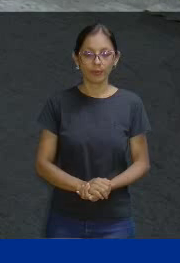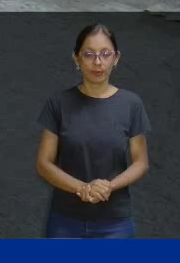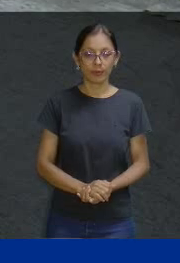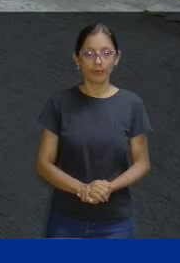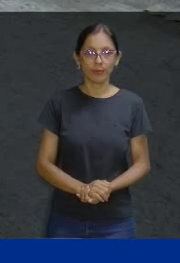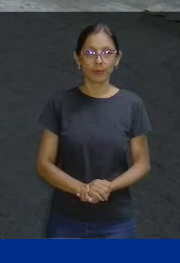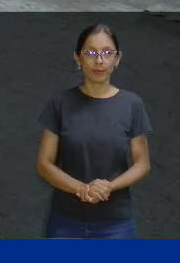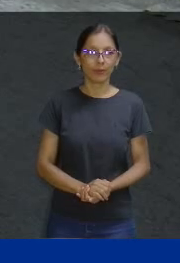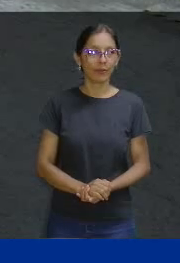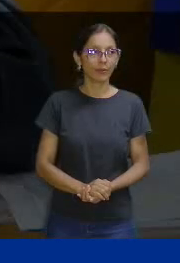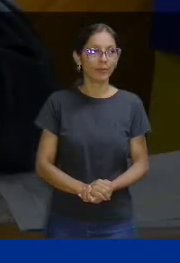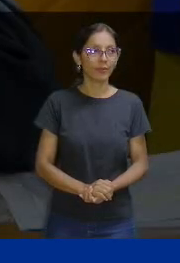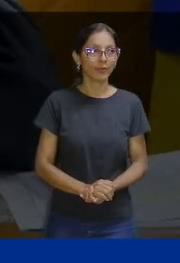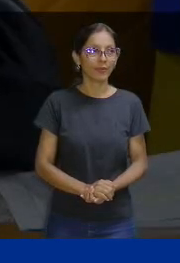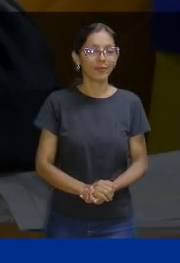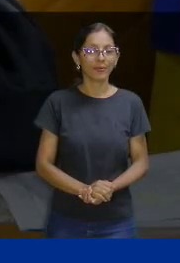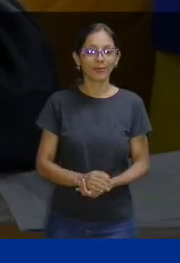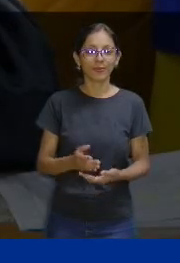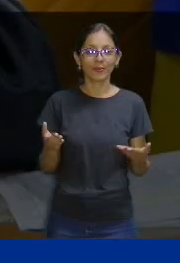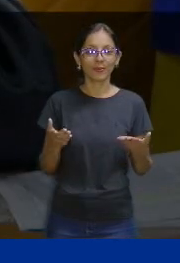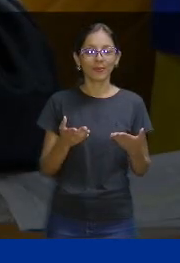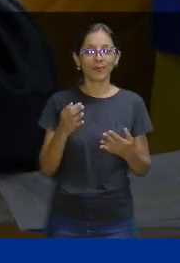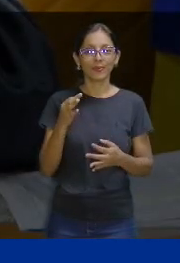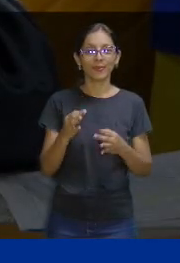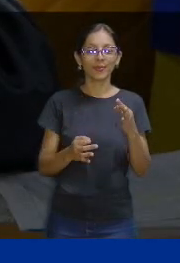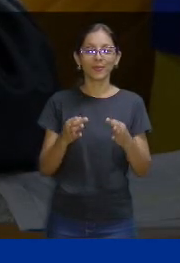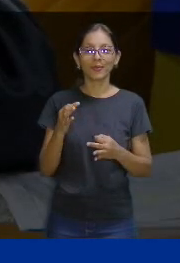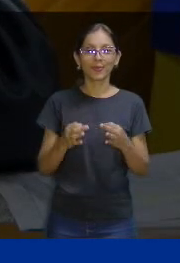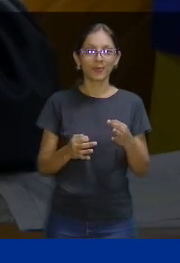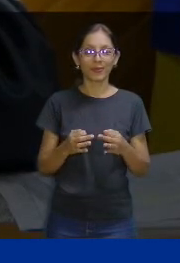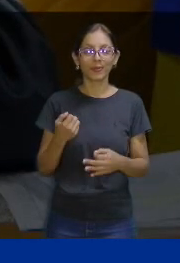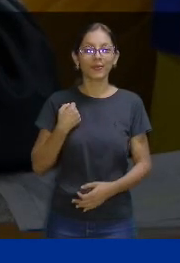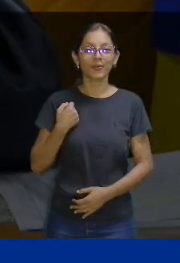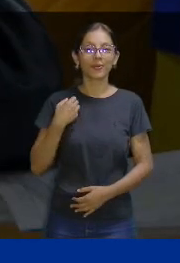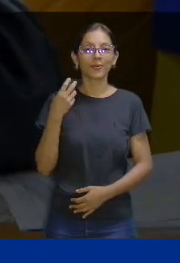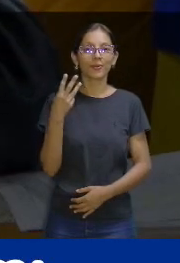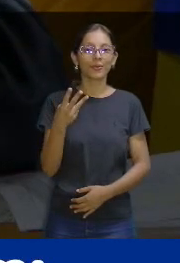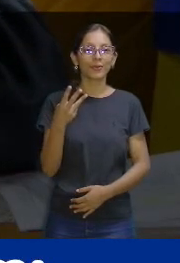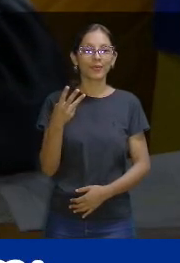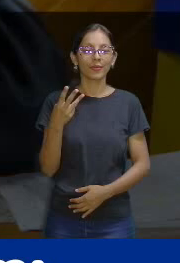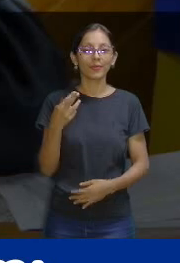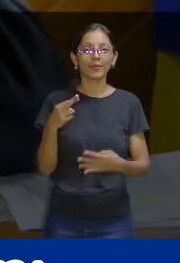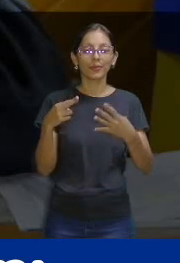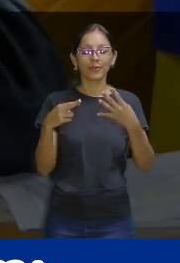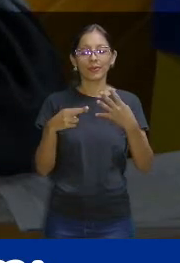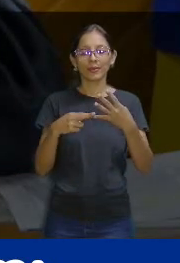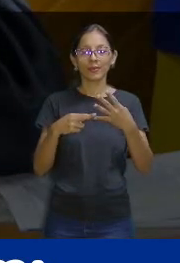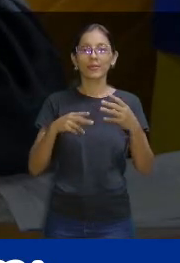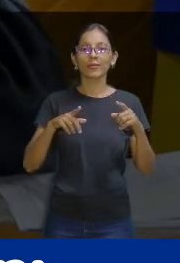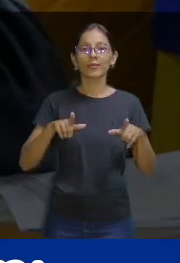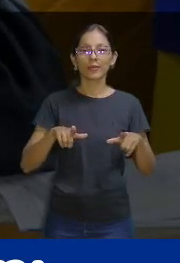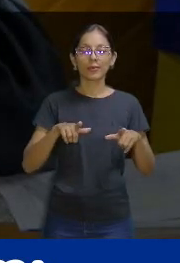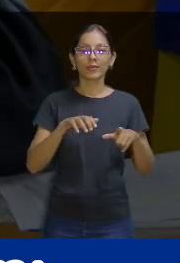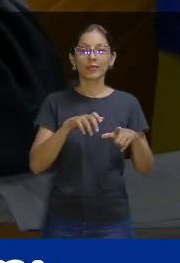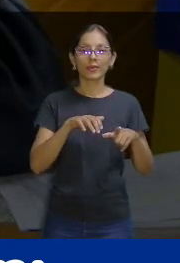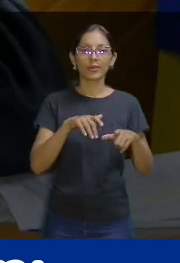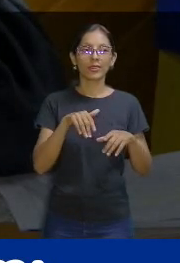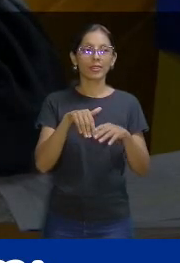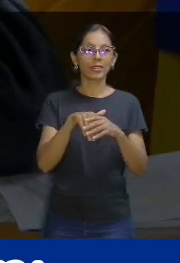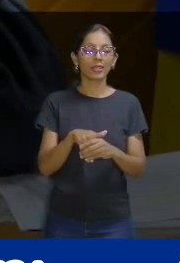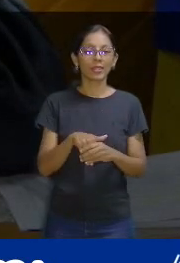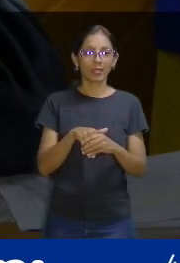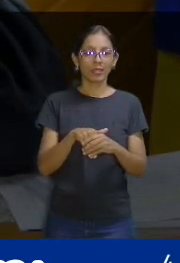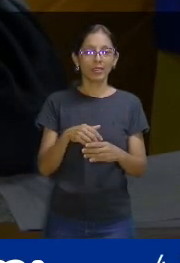do plenário. Chama julgamento, o item 3 da pauta, recurso eleitoral na prestação de contas número